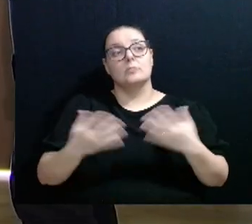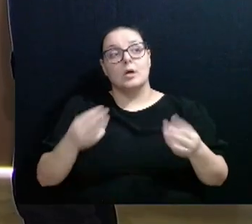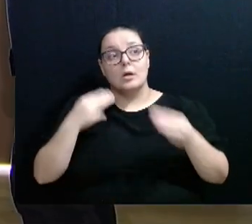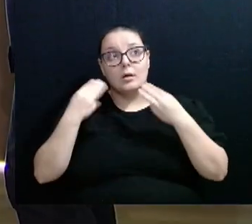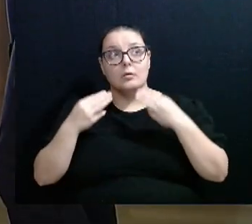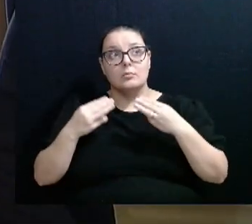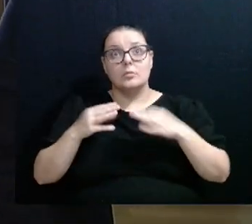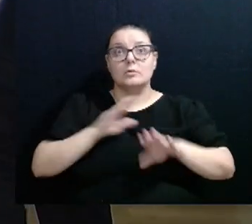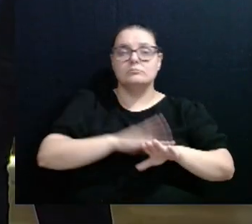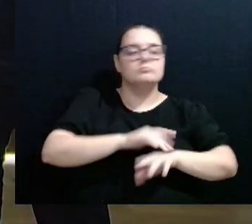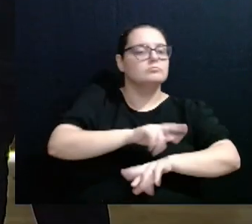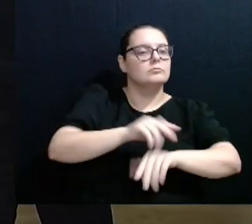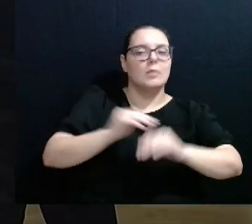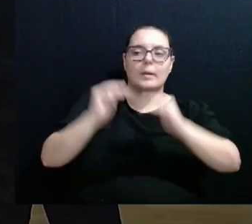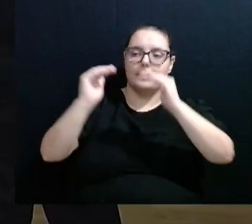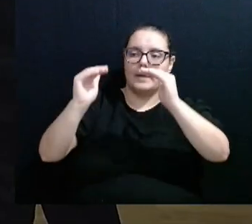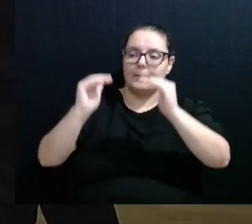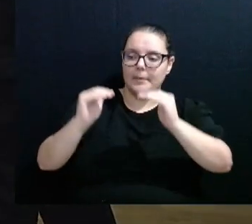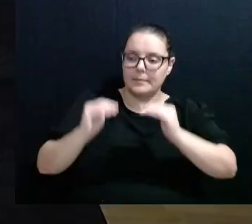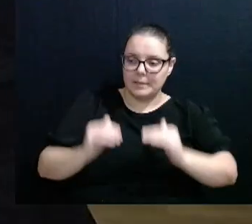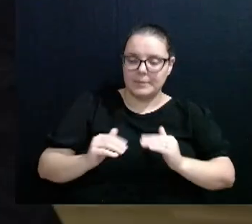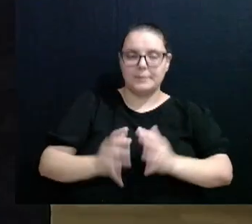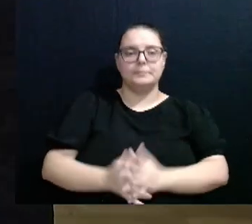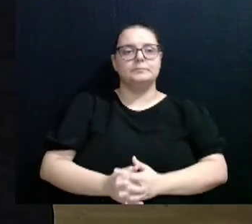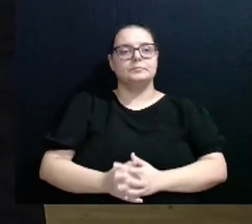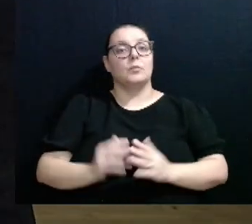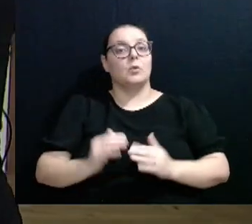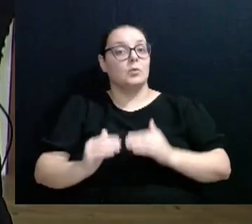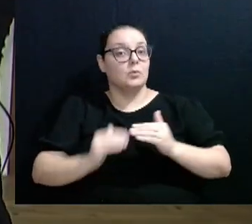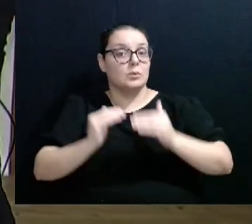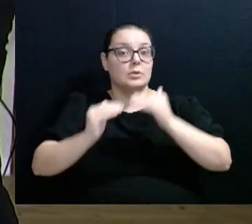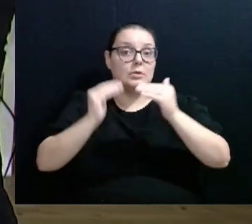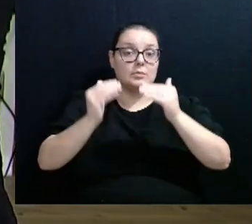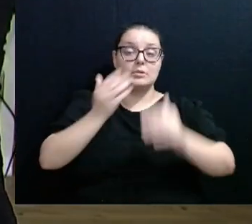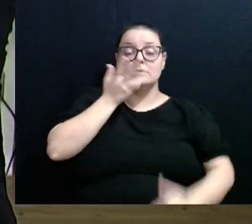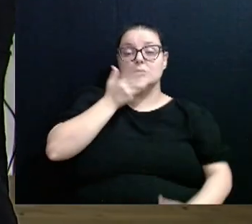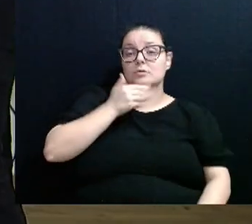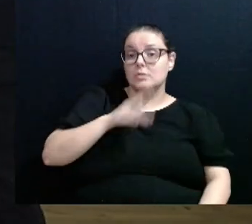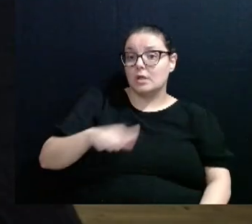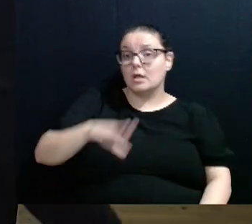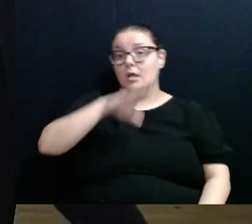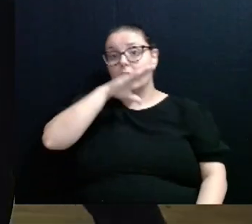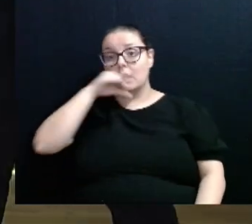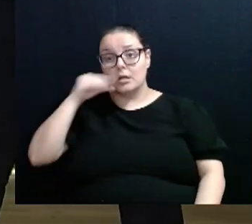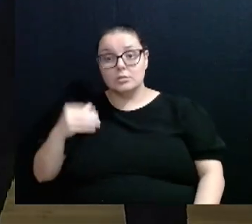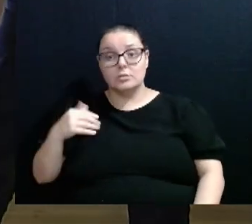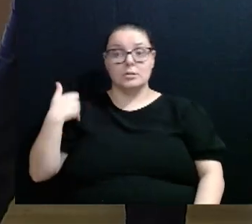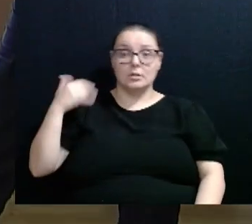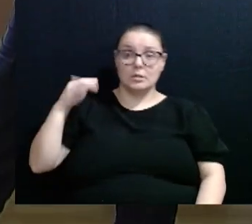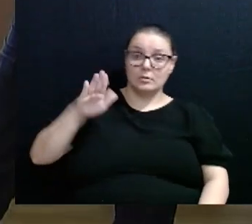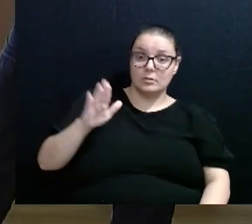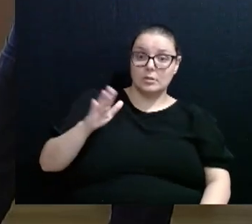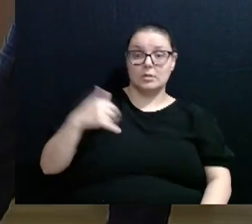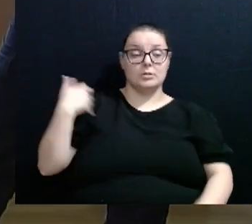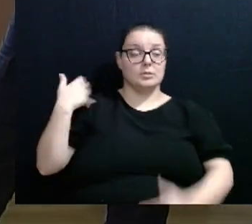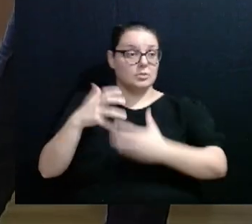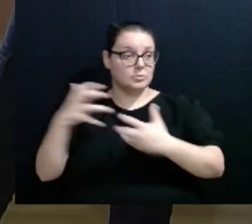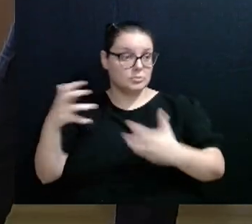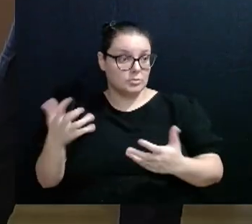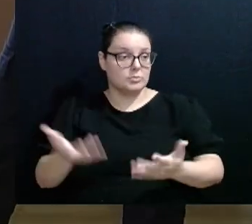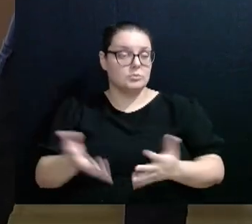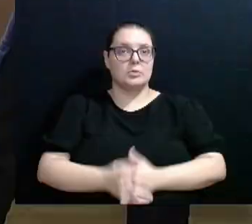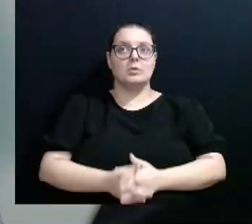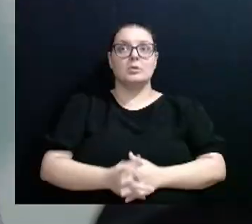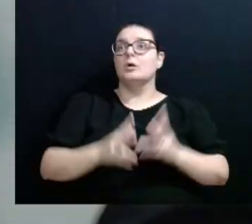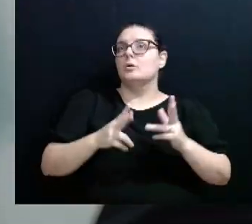diversas camadas, né? Tanto no desenvolvimento de crianças, adolescentes, adultos e idosos, quanto na parte